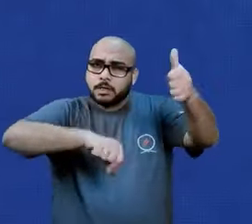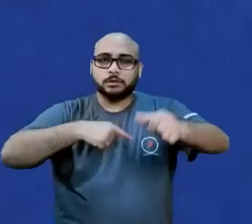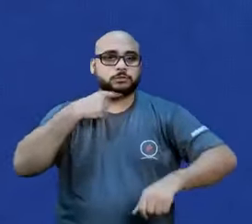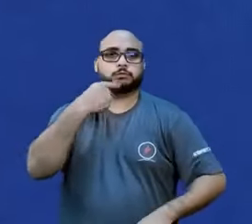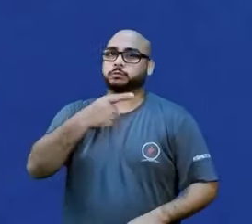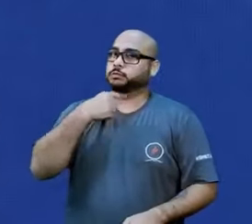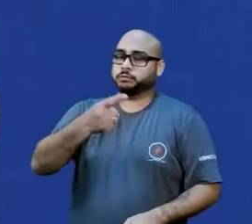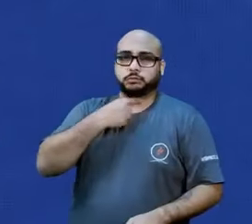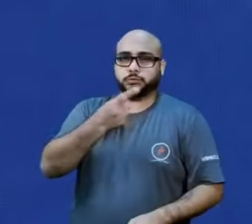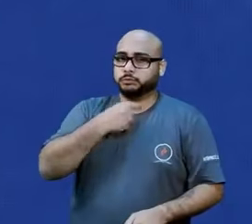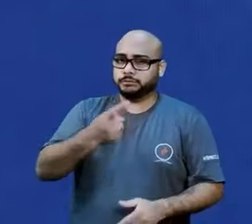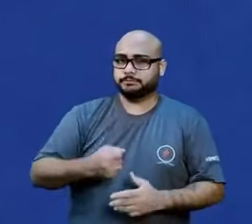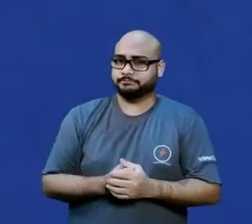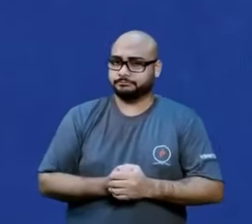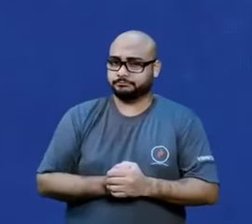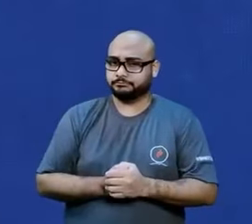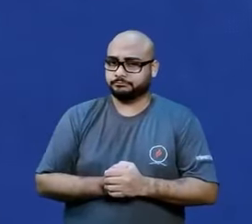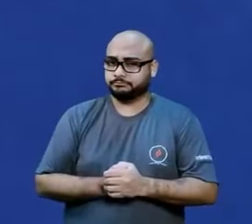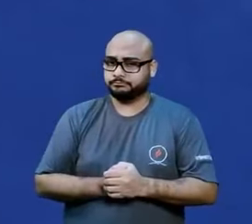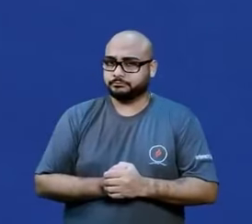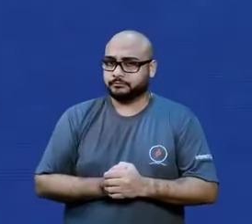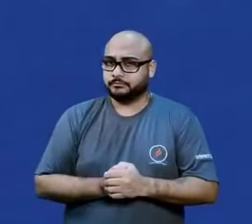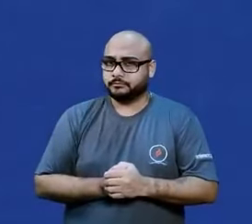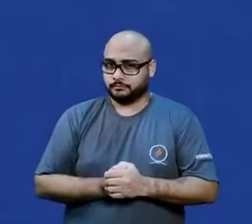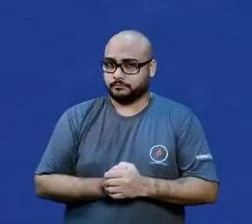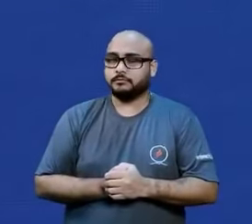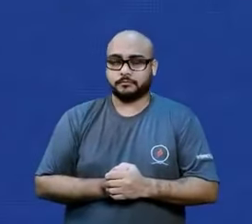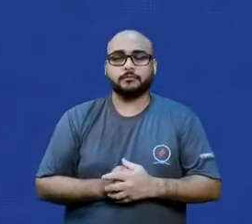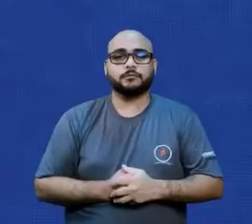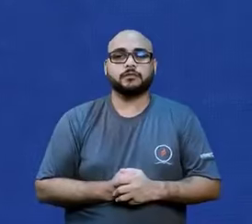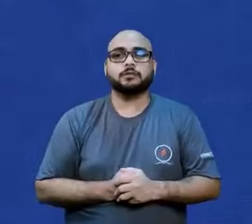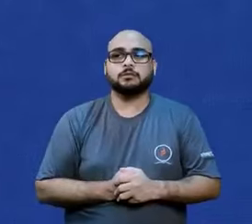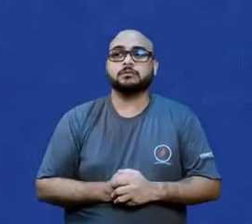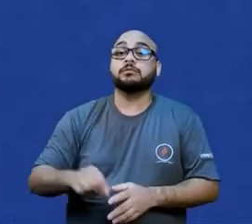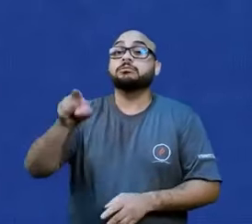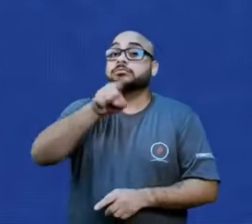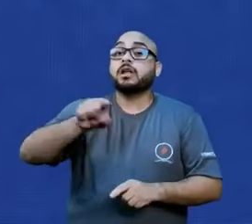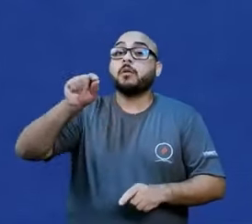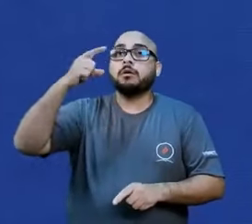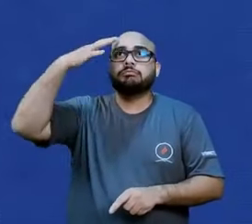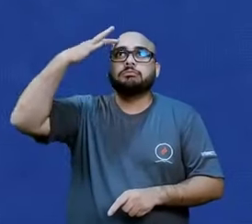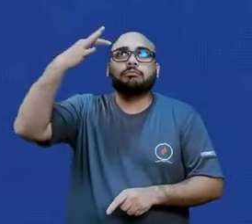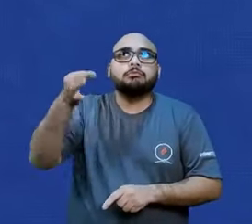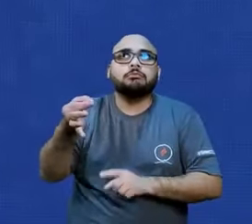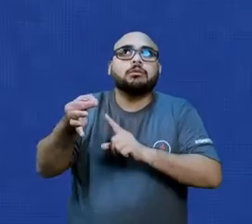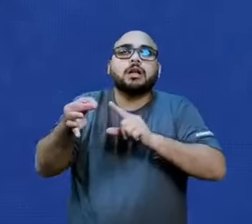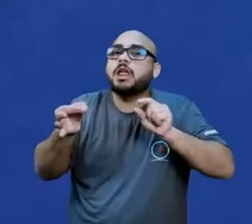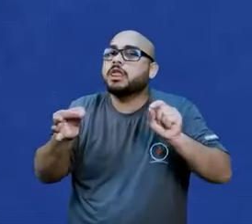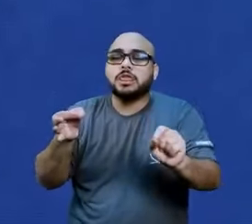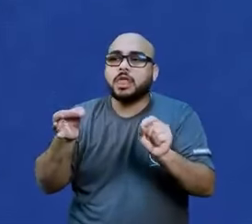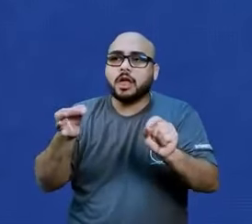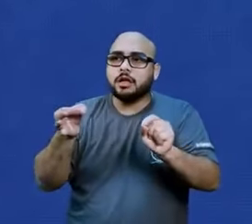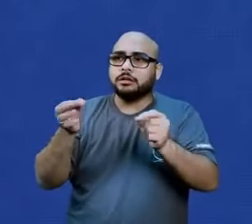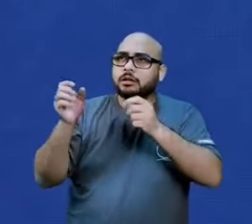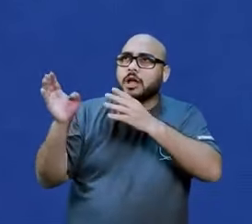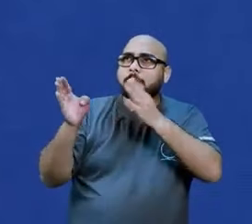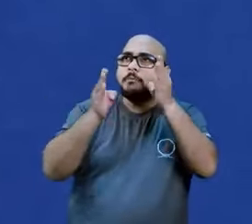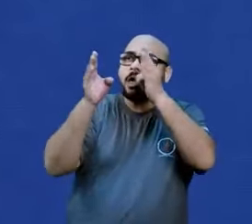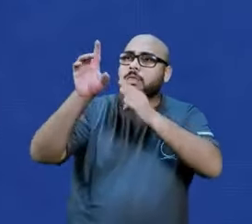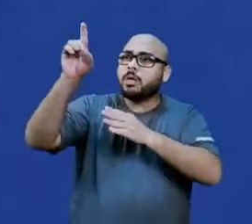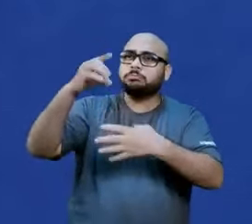impenetráveis você não penetra nos caminhos de Deus Sossega a